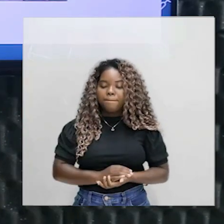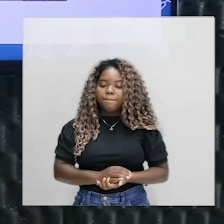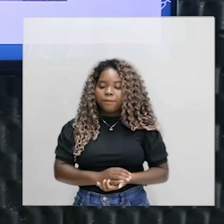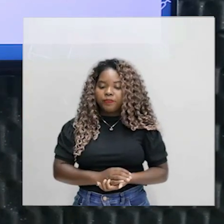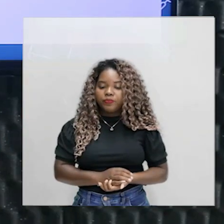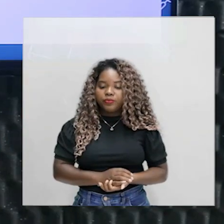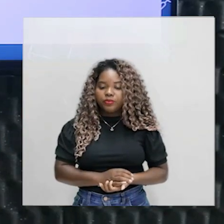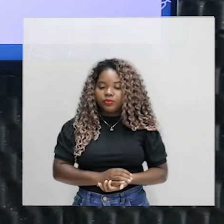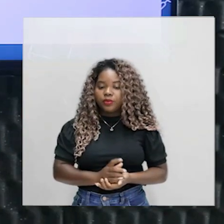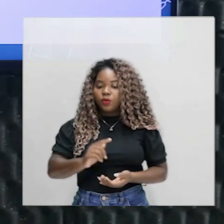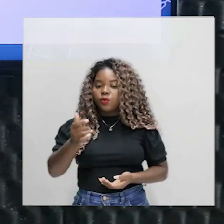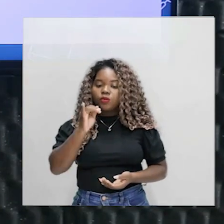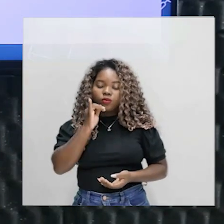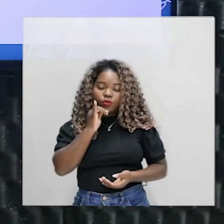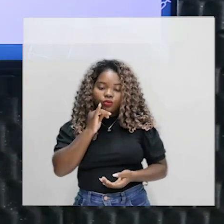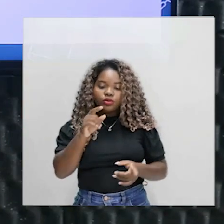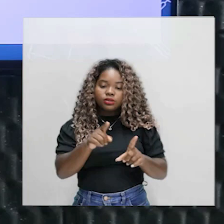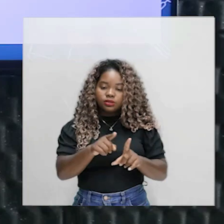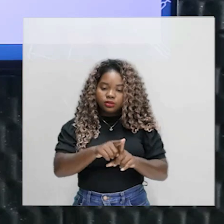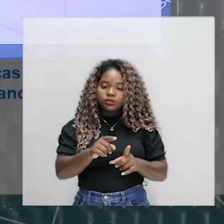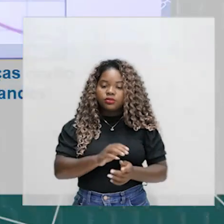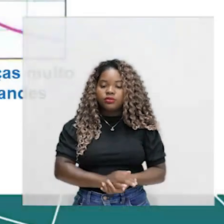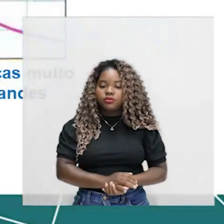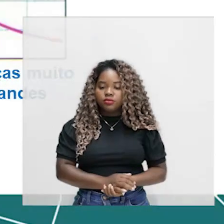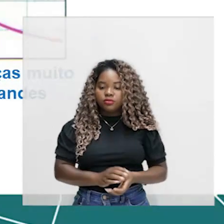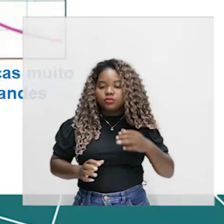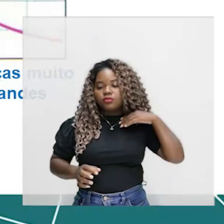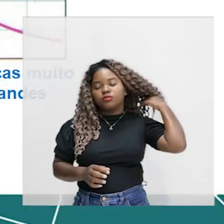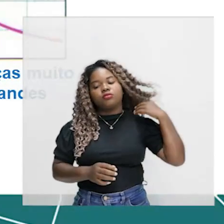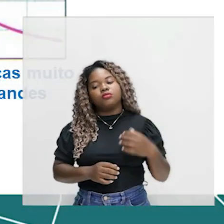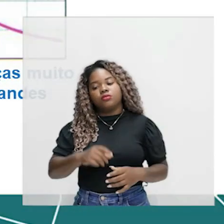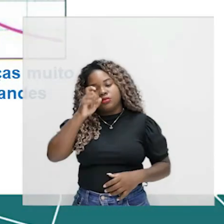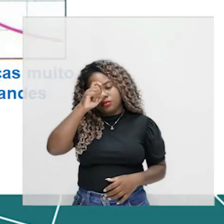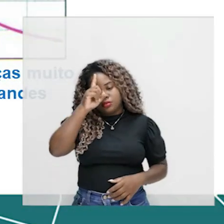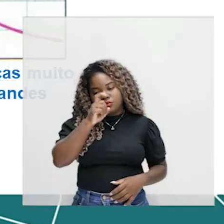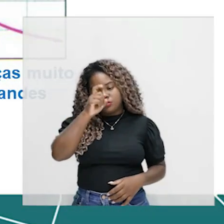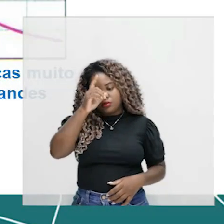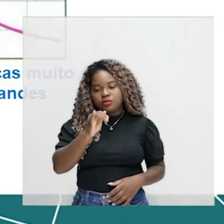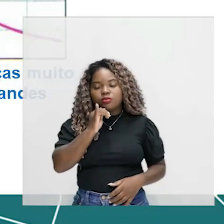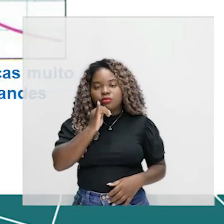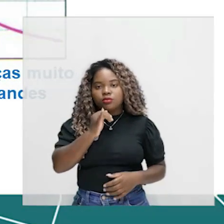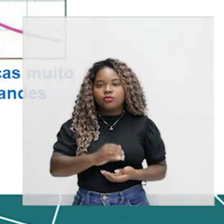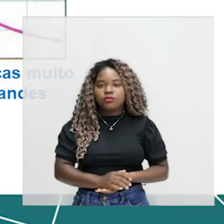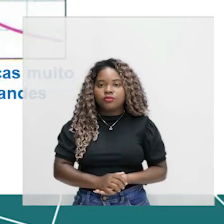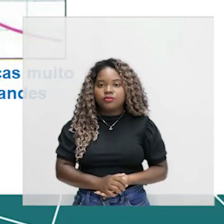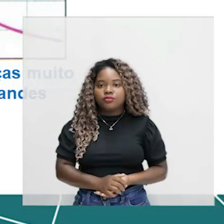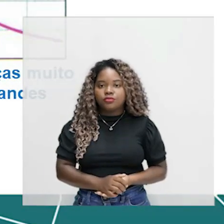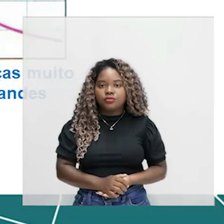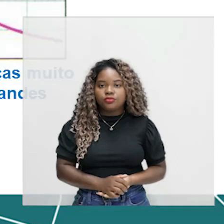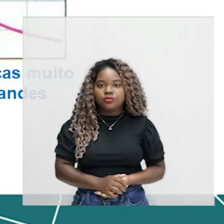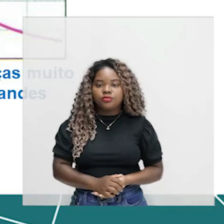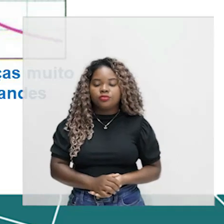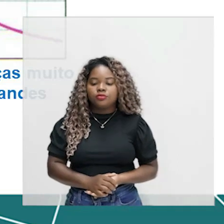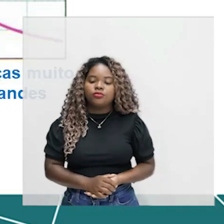uma outra uma outro exemplo aqui de seleção estabilizadora no hospital por exemplo no hospital notas notou-se